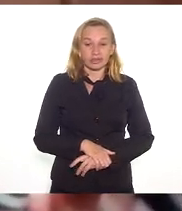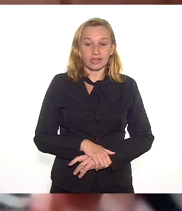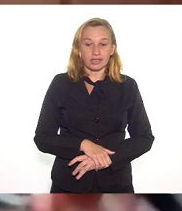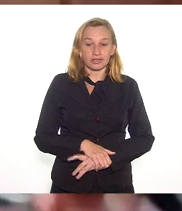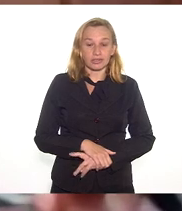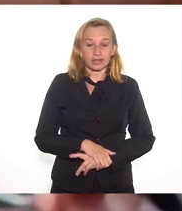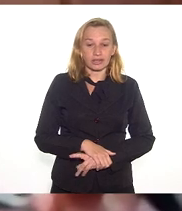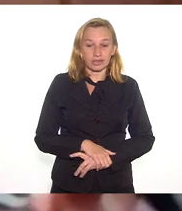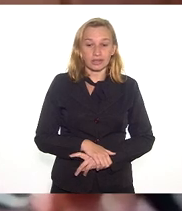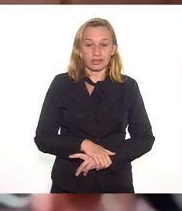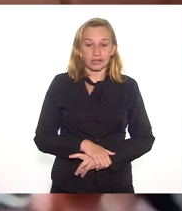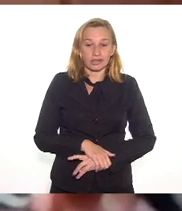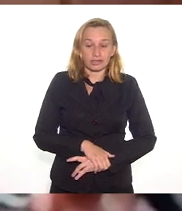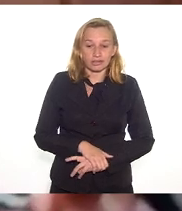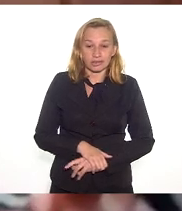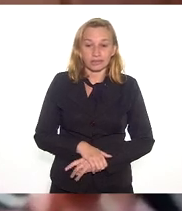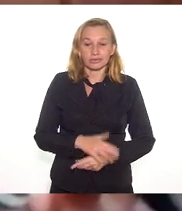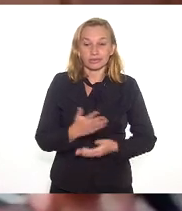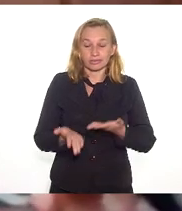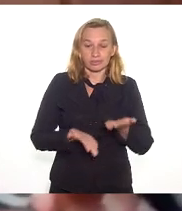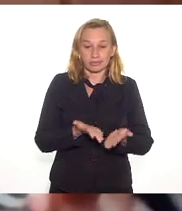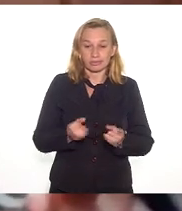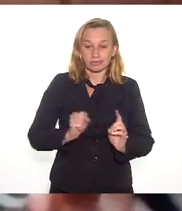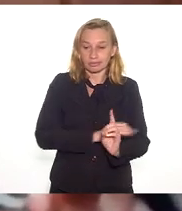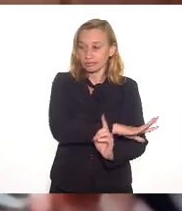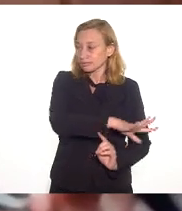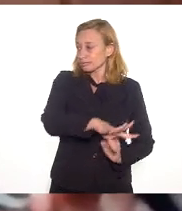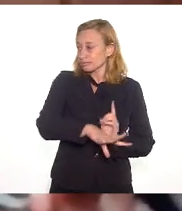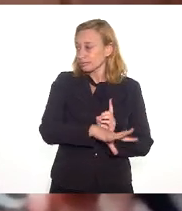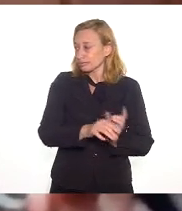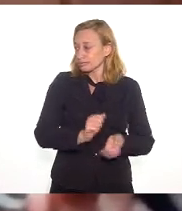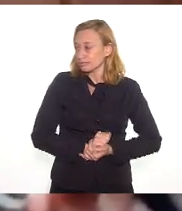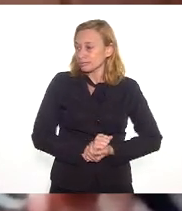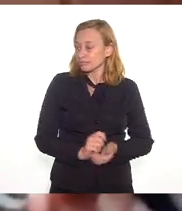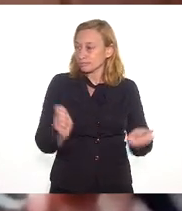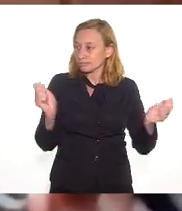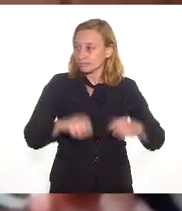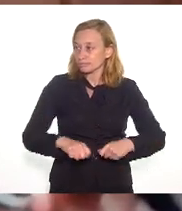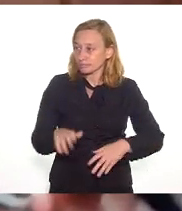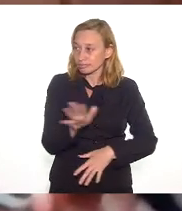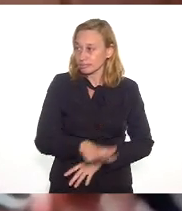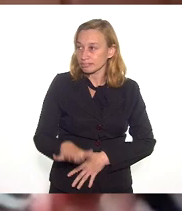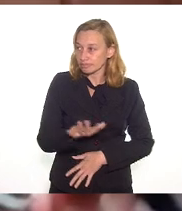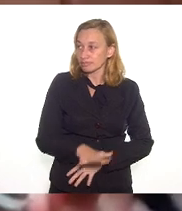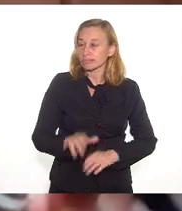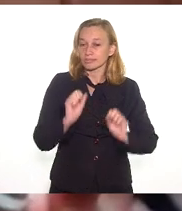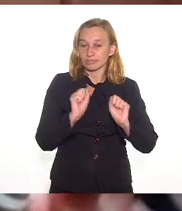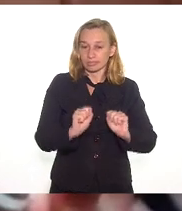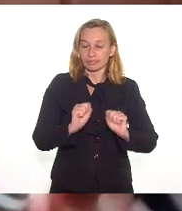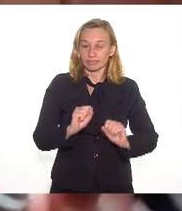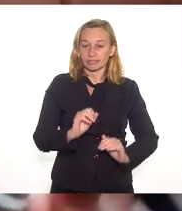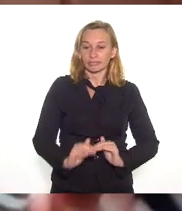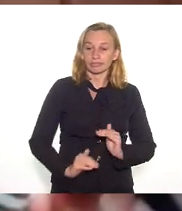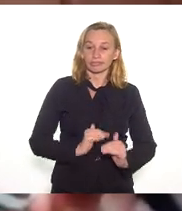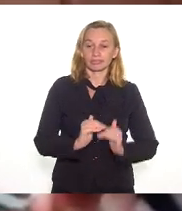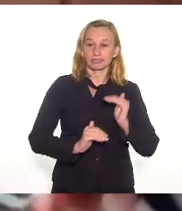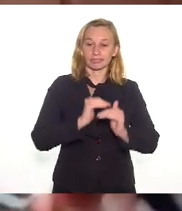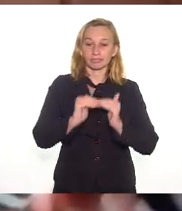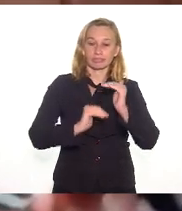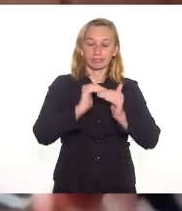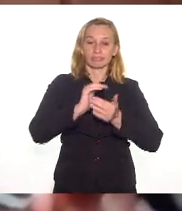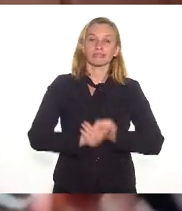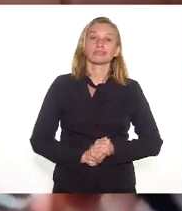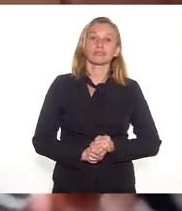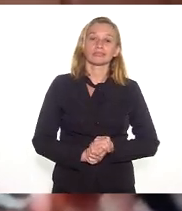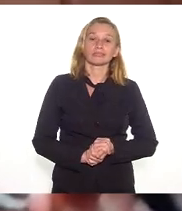tal e dar em sociedade, a possibilidade que as crianças possam se desenvolver de